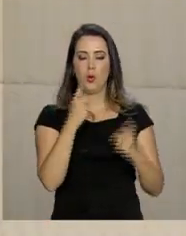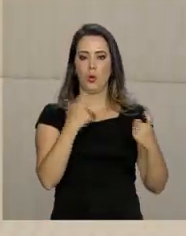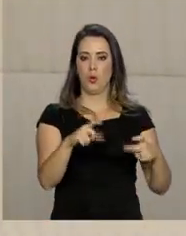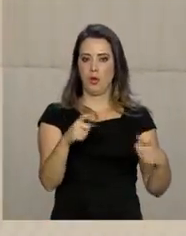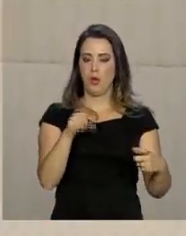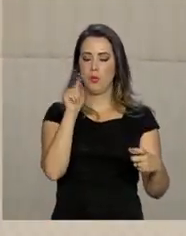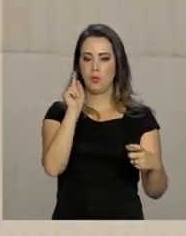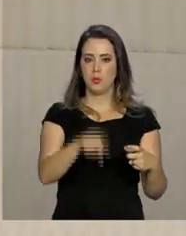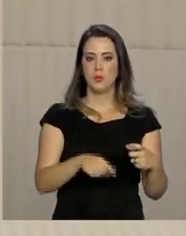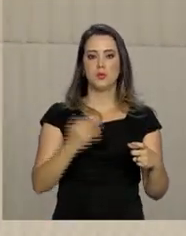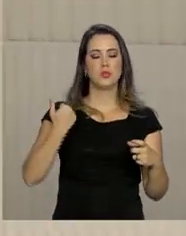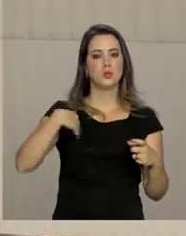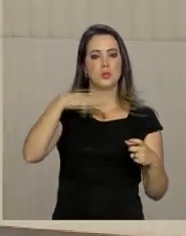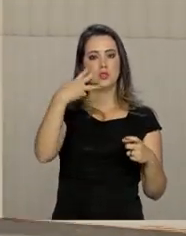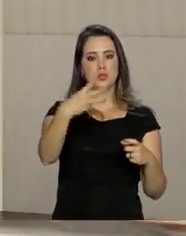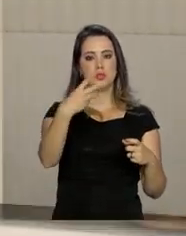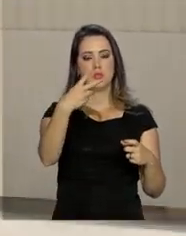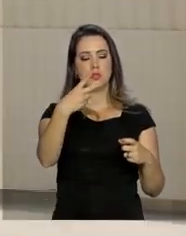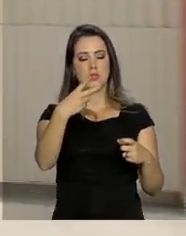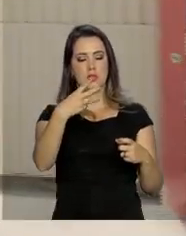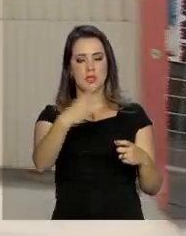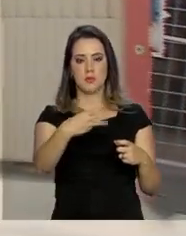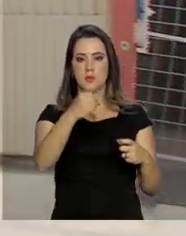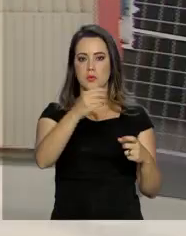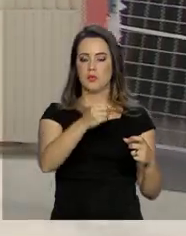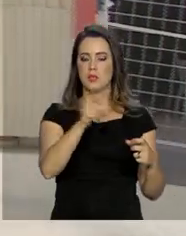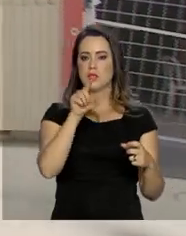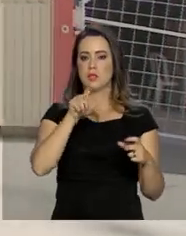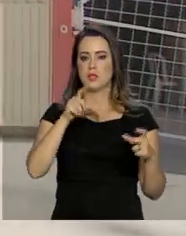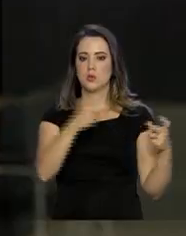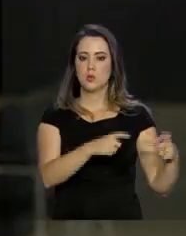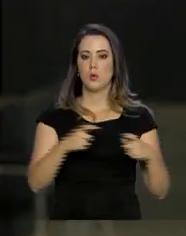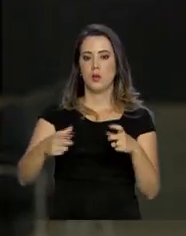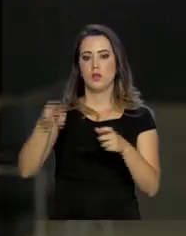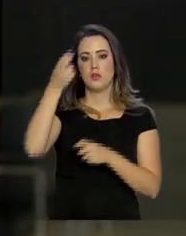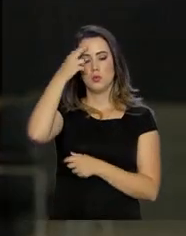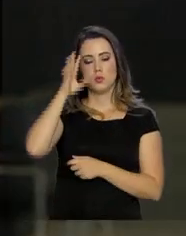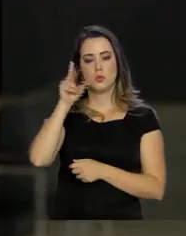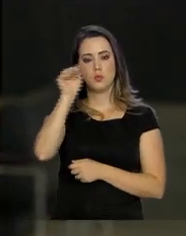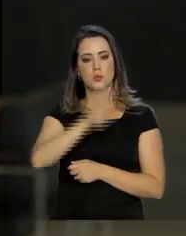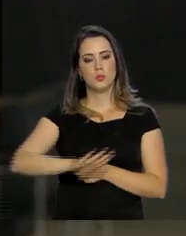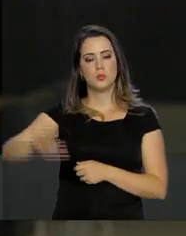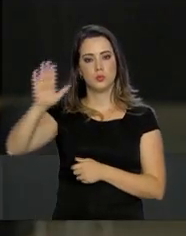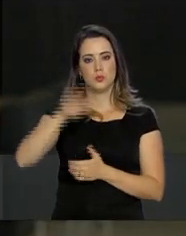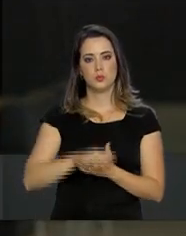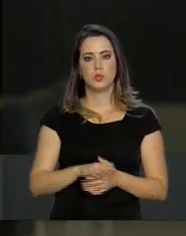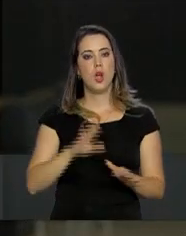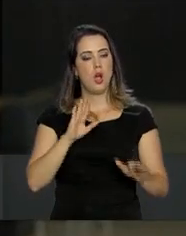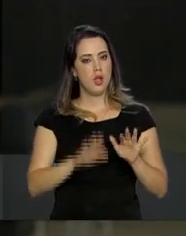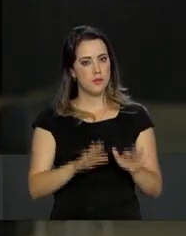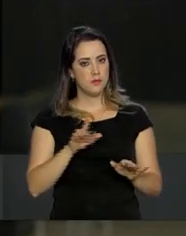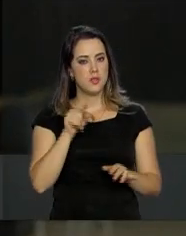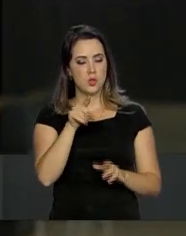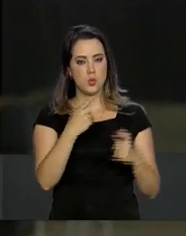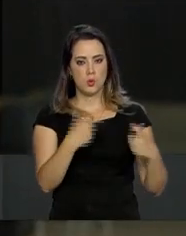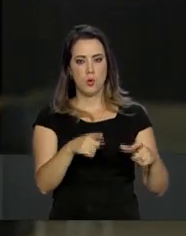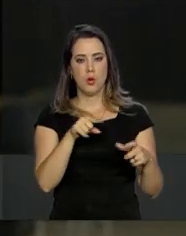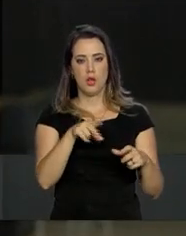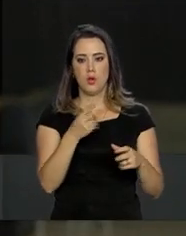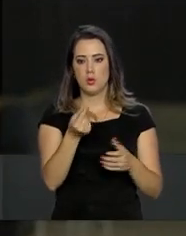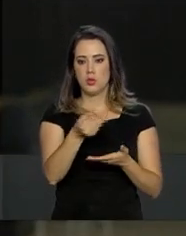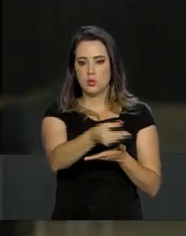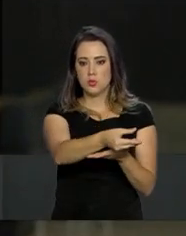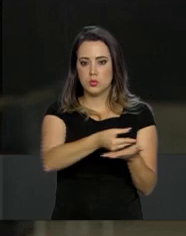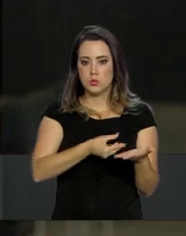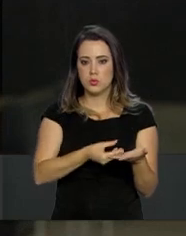três mil e trezentos pontos de cultura existentes em todo o país boa parte desses espaços são mantidos com recursos do